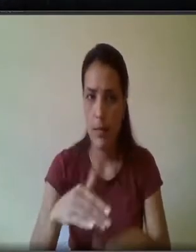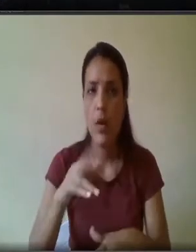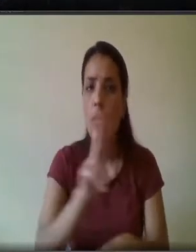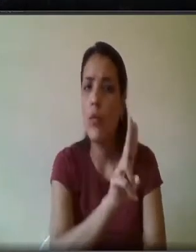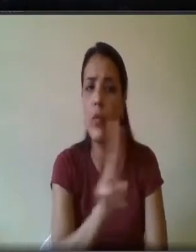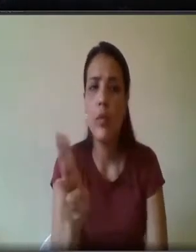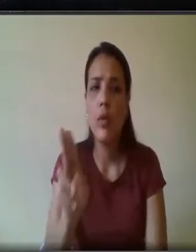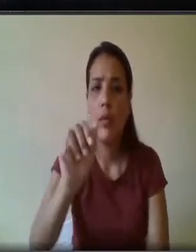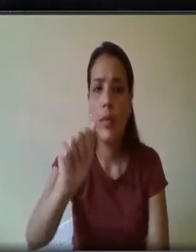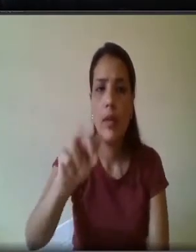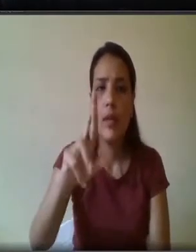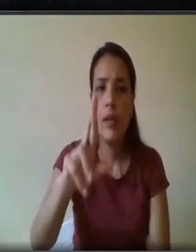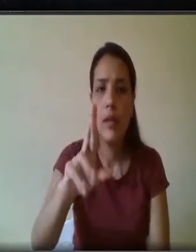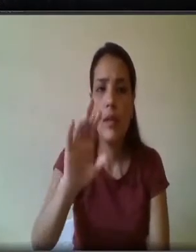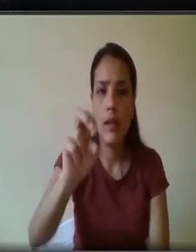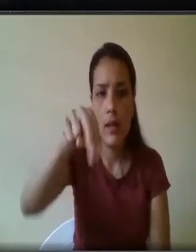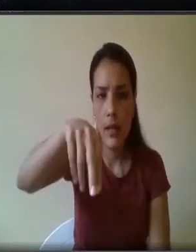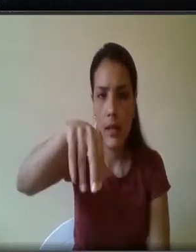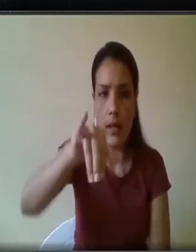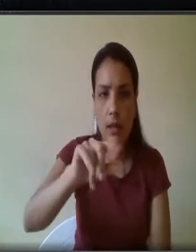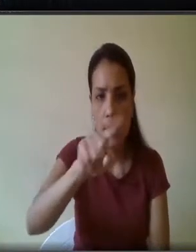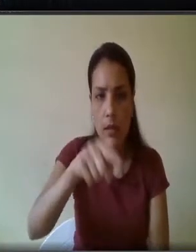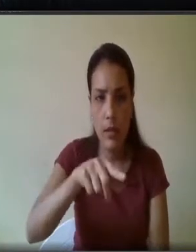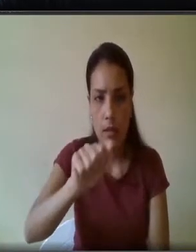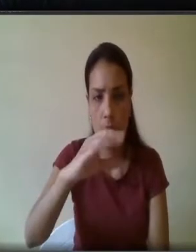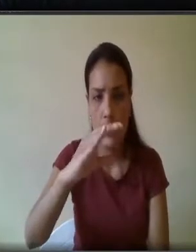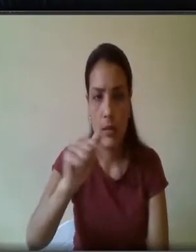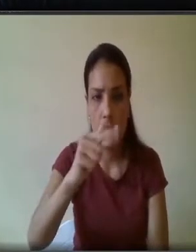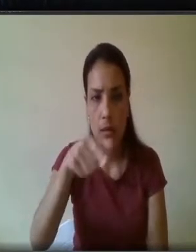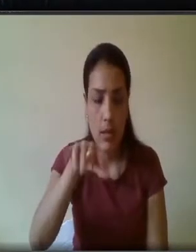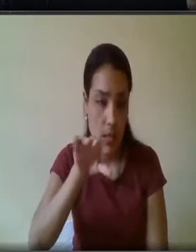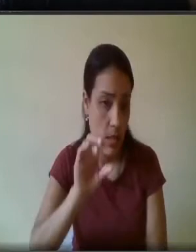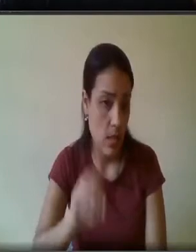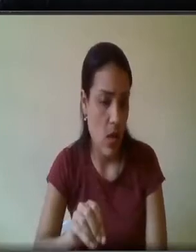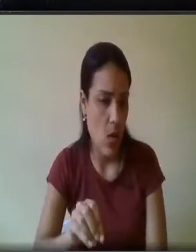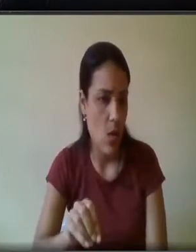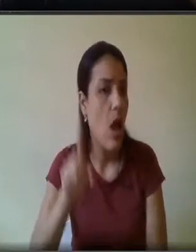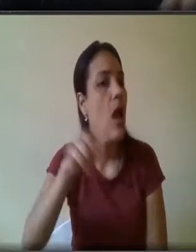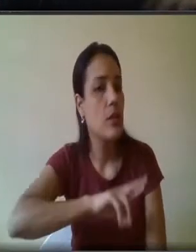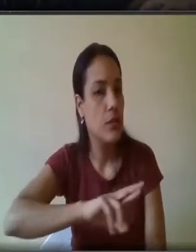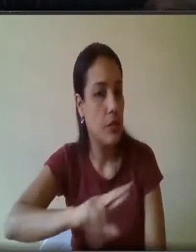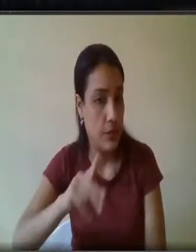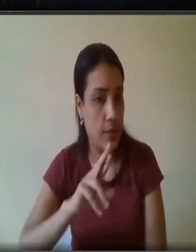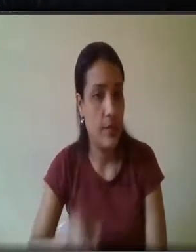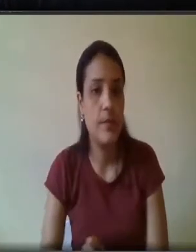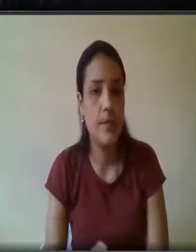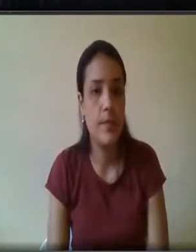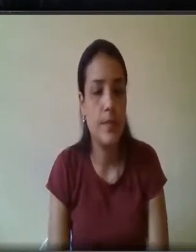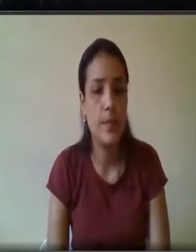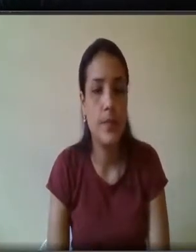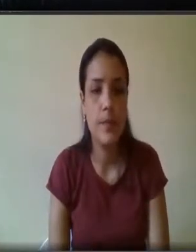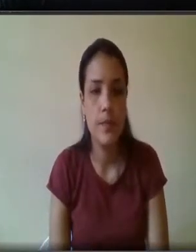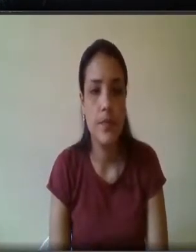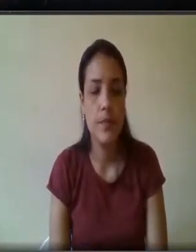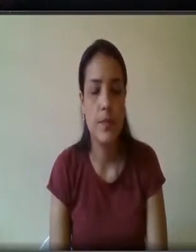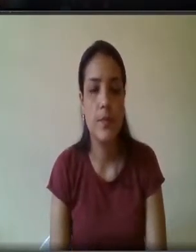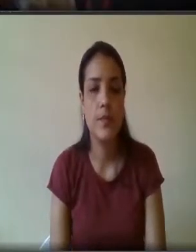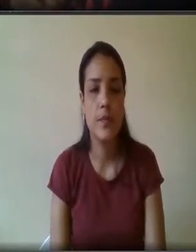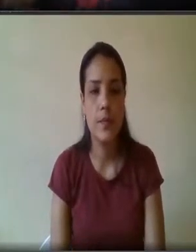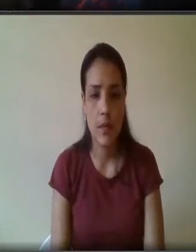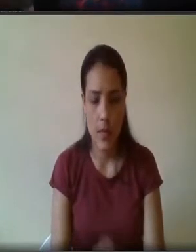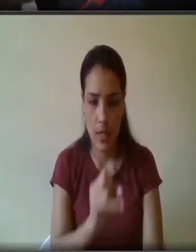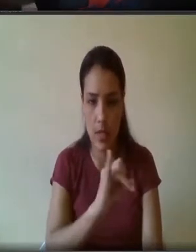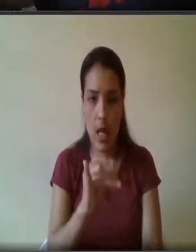a mesma coisa que desertificação. E aí eu coloquei aqui que quando você tira essa cobertura vegetal, veja